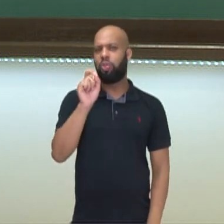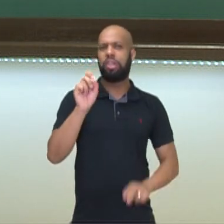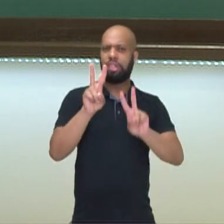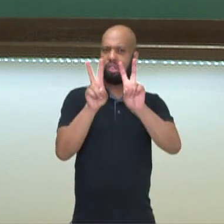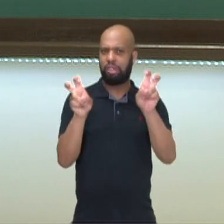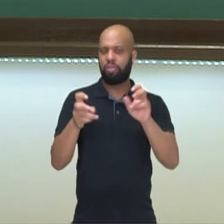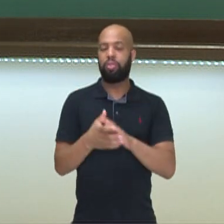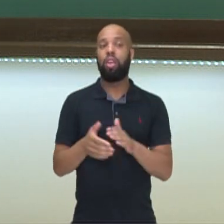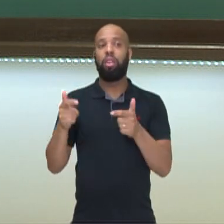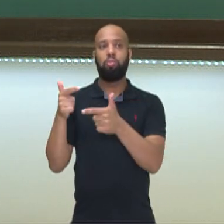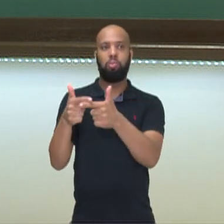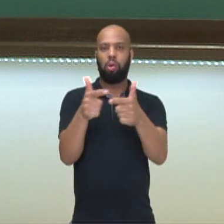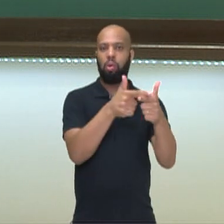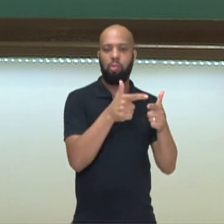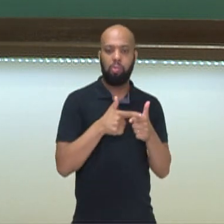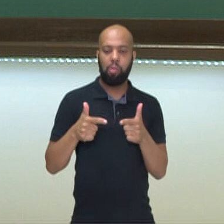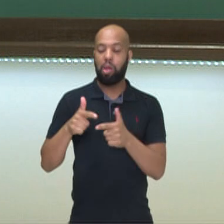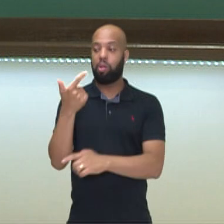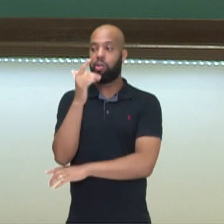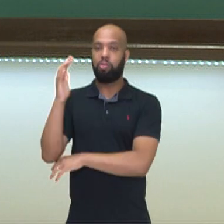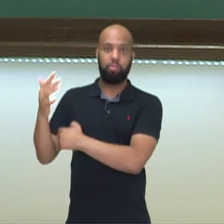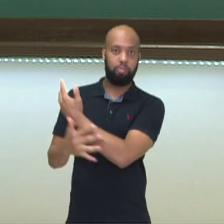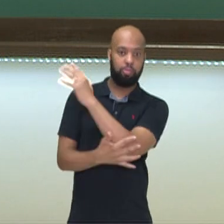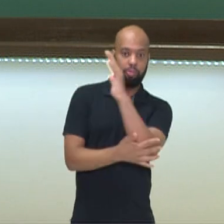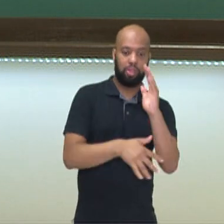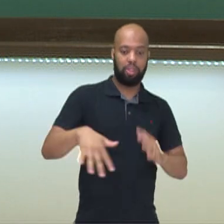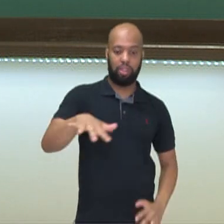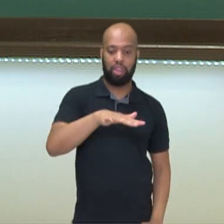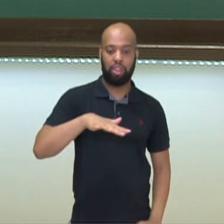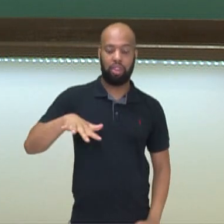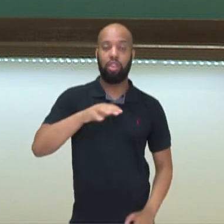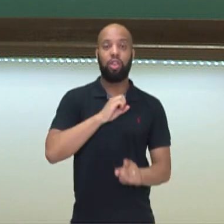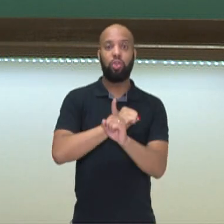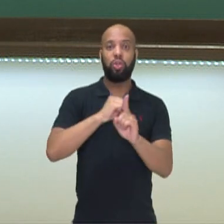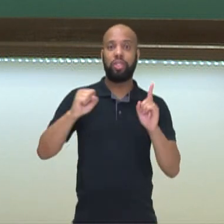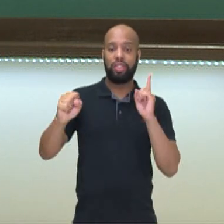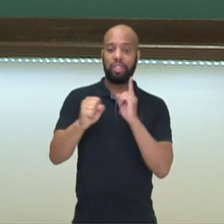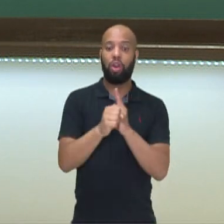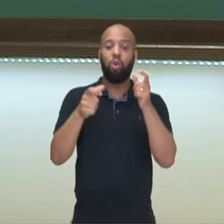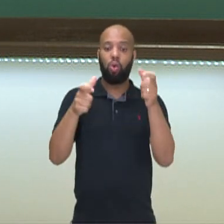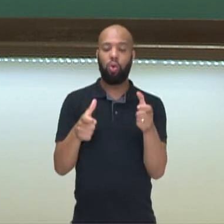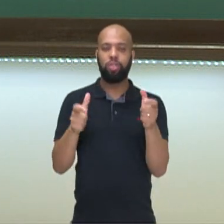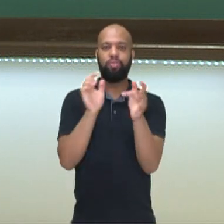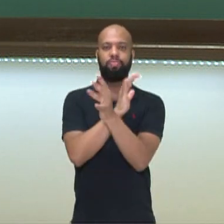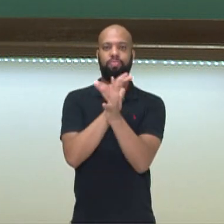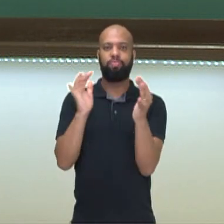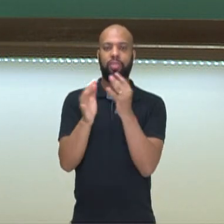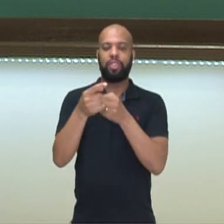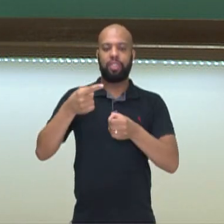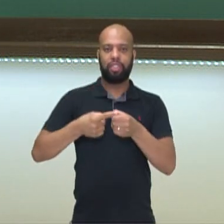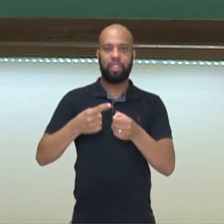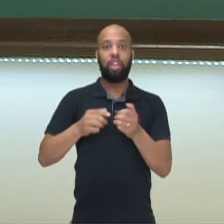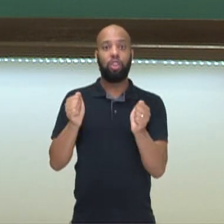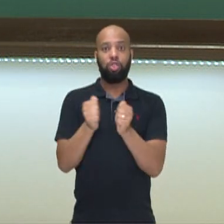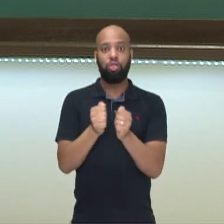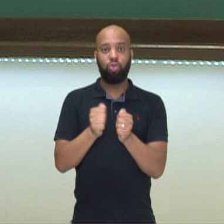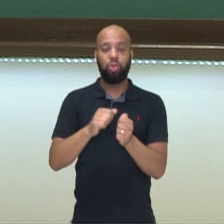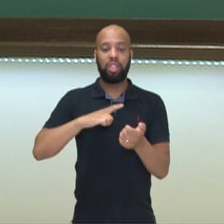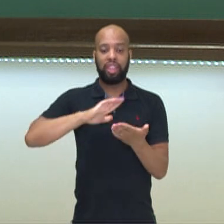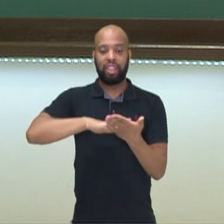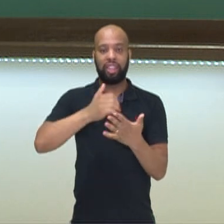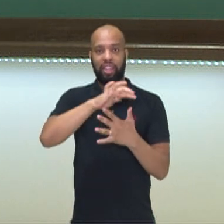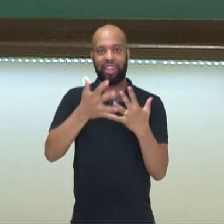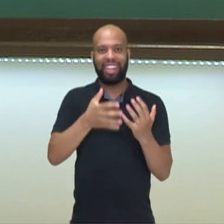sobre problemas ambientais e sociais urbanos. Aqui junto comigo nós